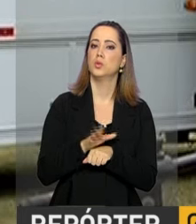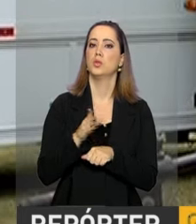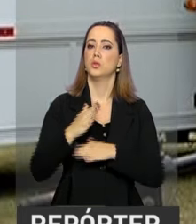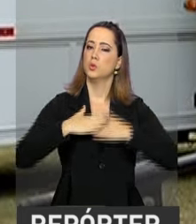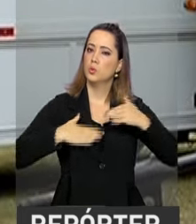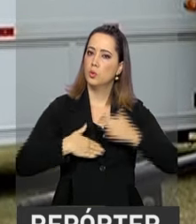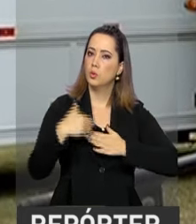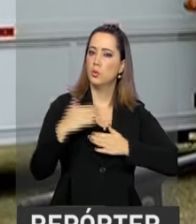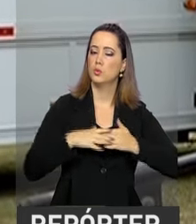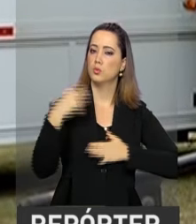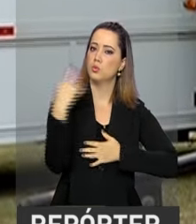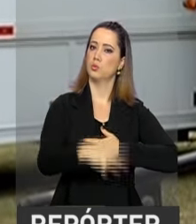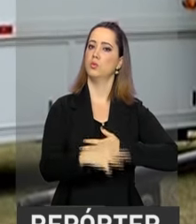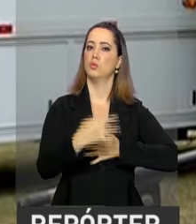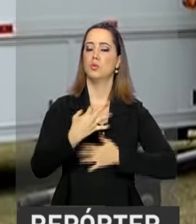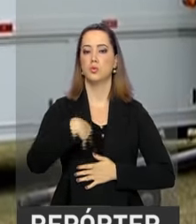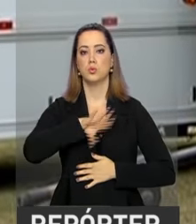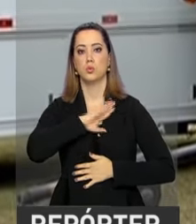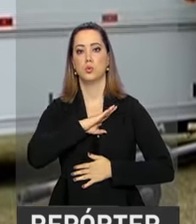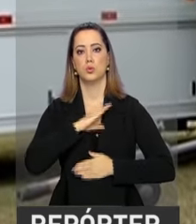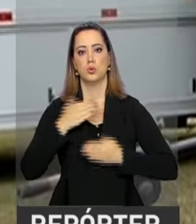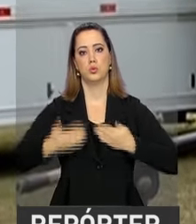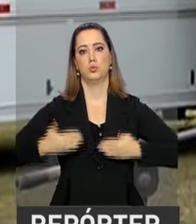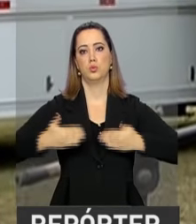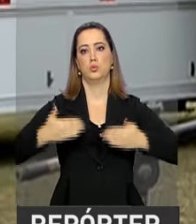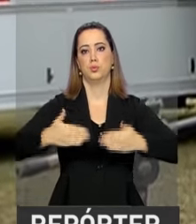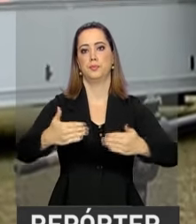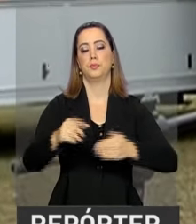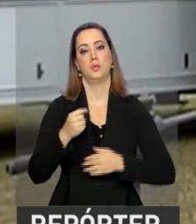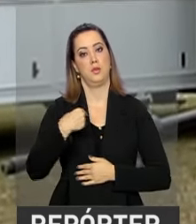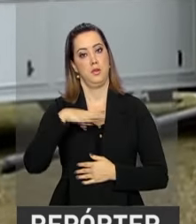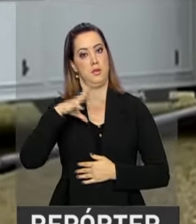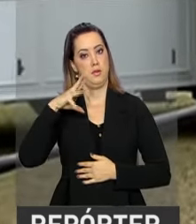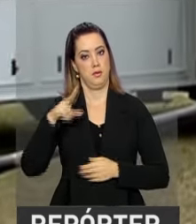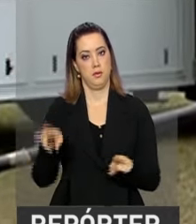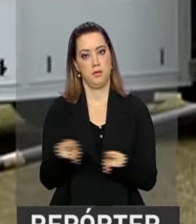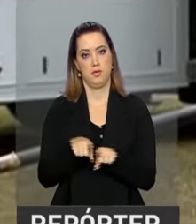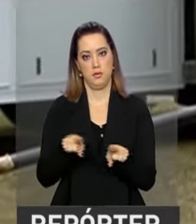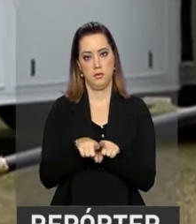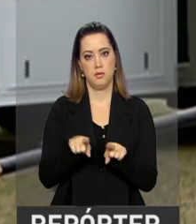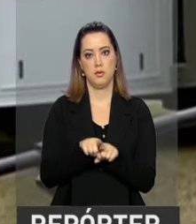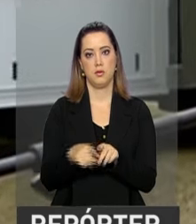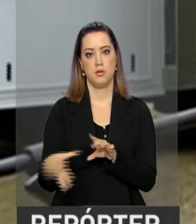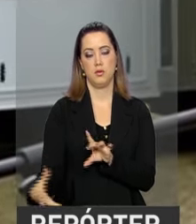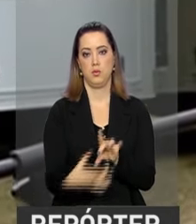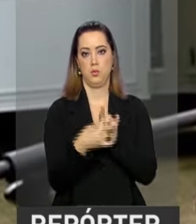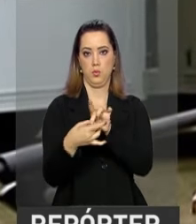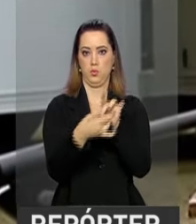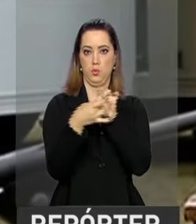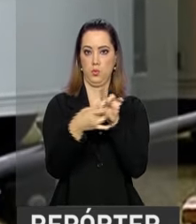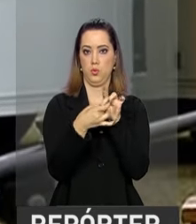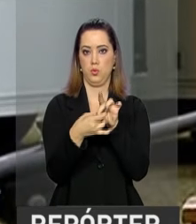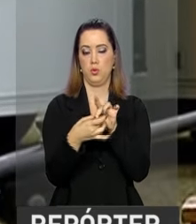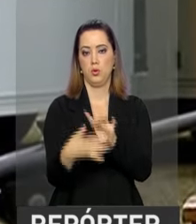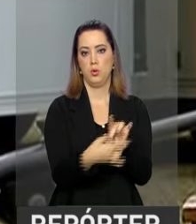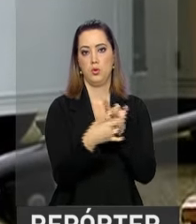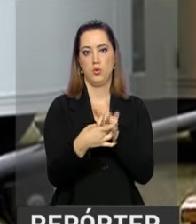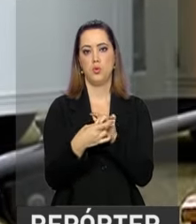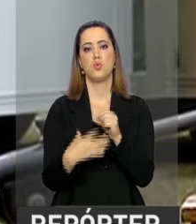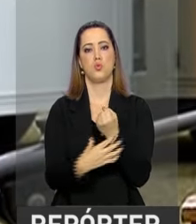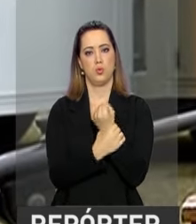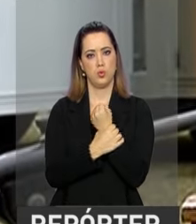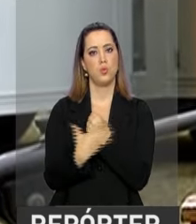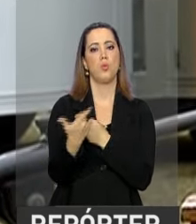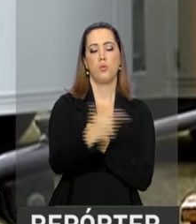tropas e, acima de tudo, buscando sempre a integração com os demais eixos de